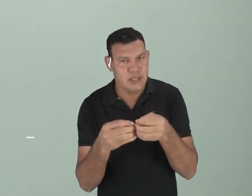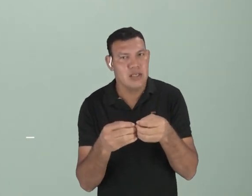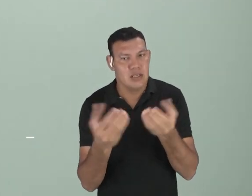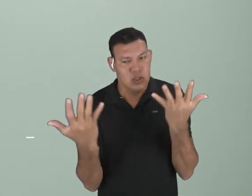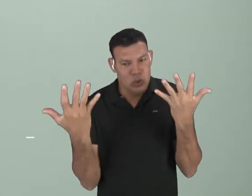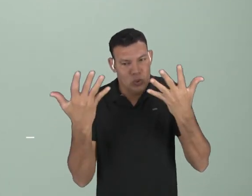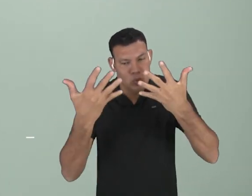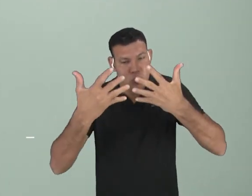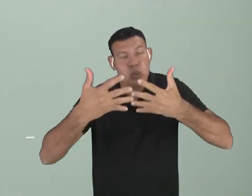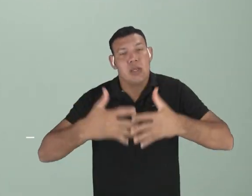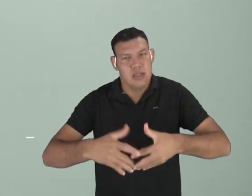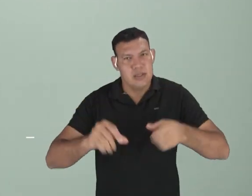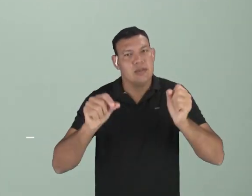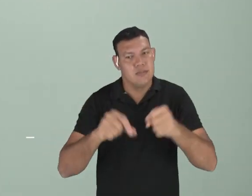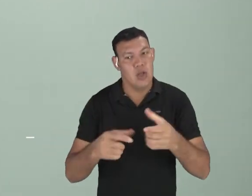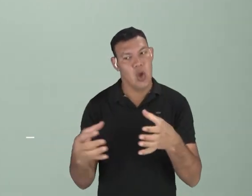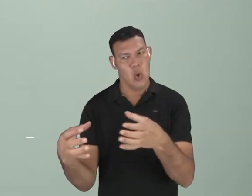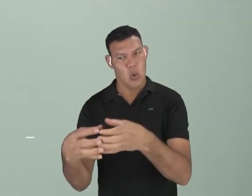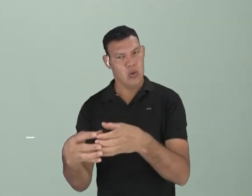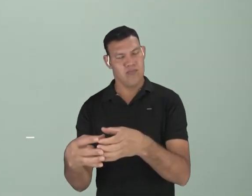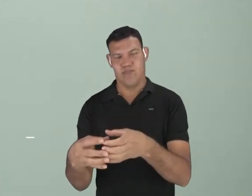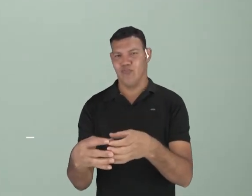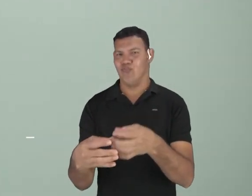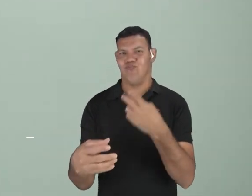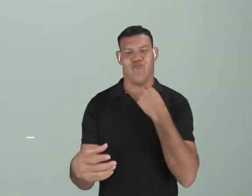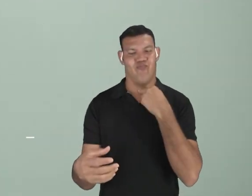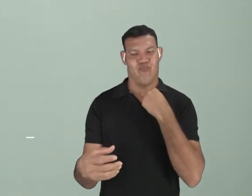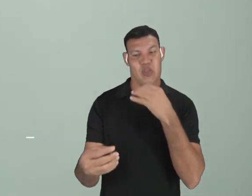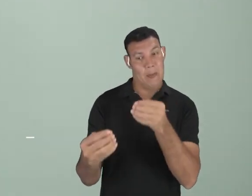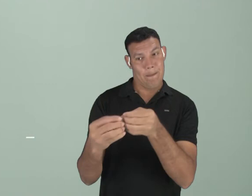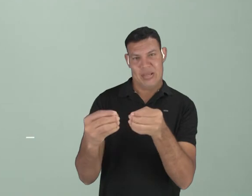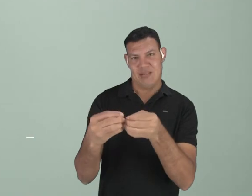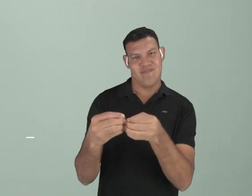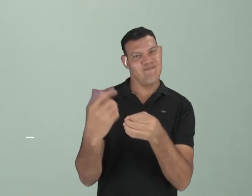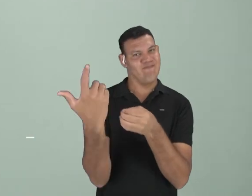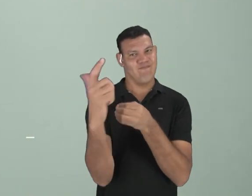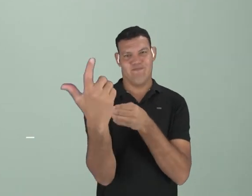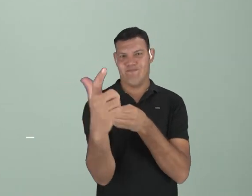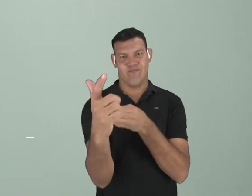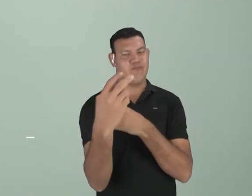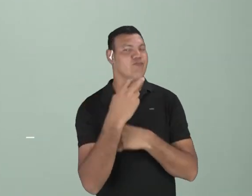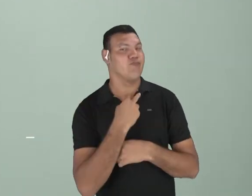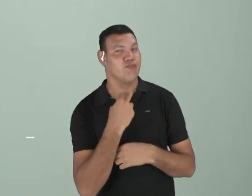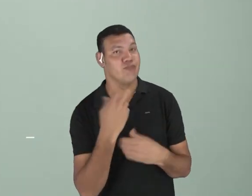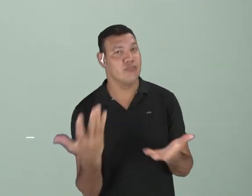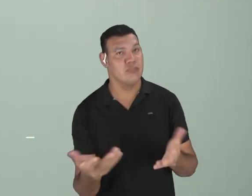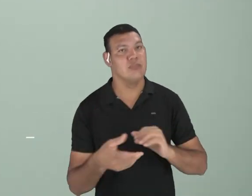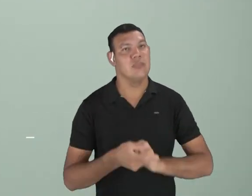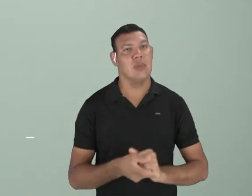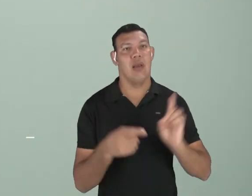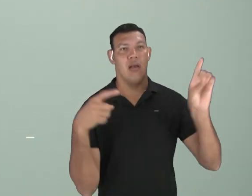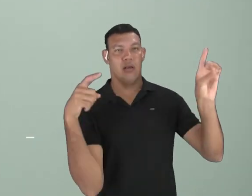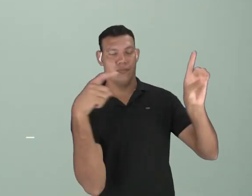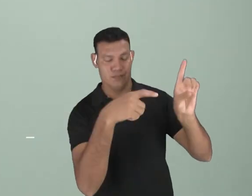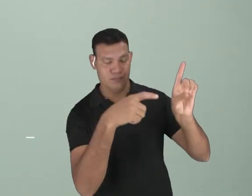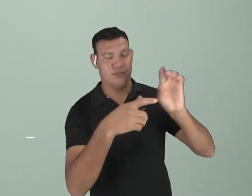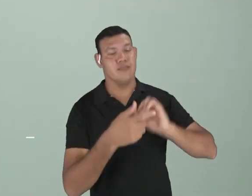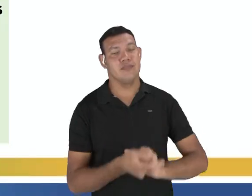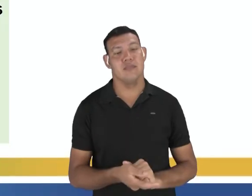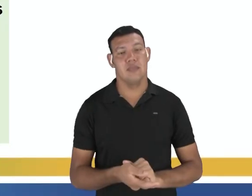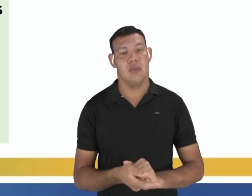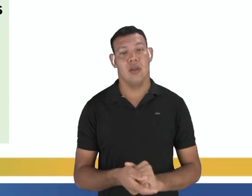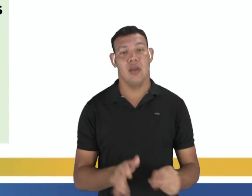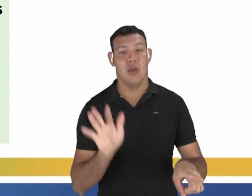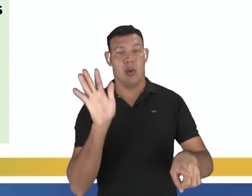são próximos ali. Então você não pode ter uma comunidade vivendo ali, né, porque isso vai causar prejuízos para essa comunidade, tá bom?